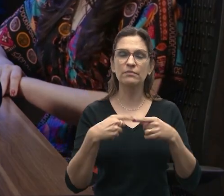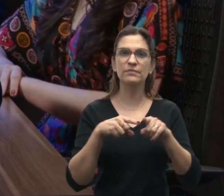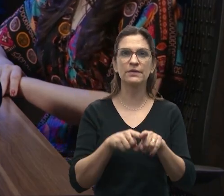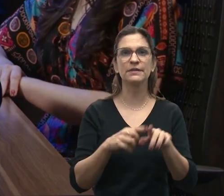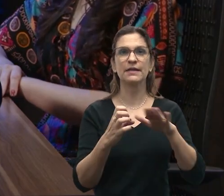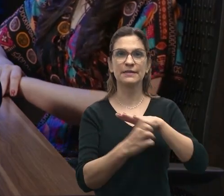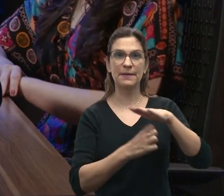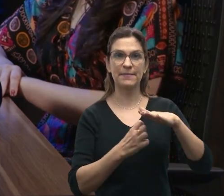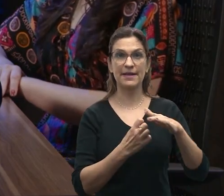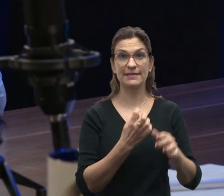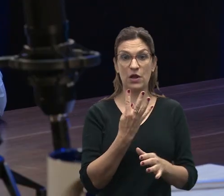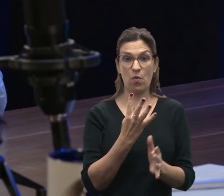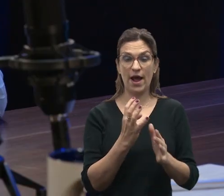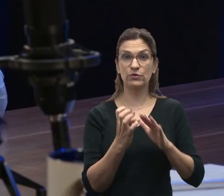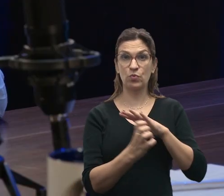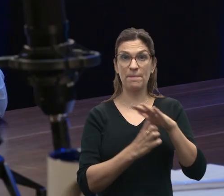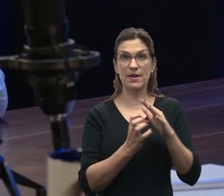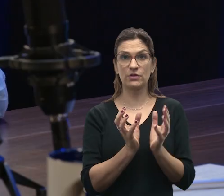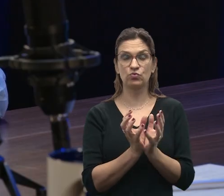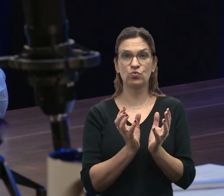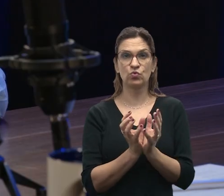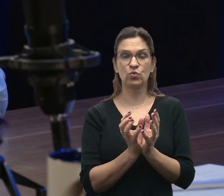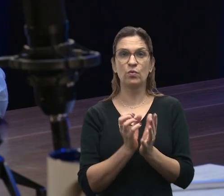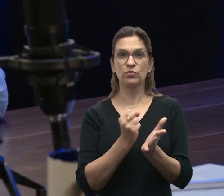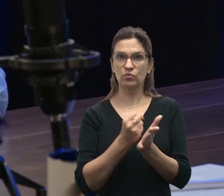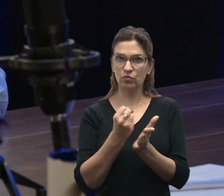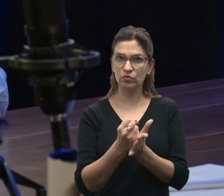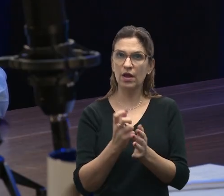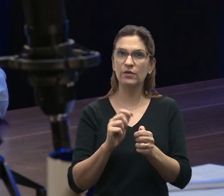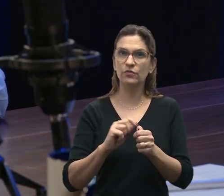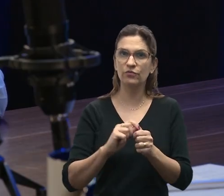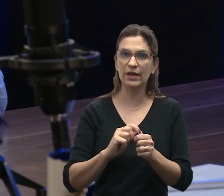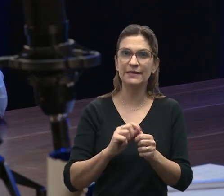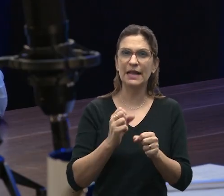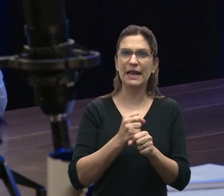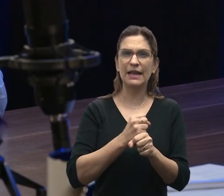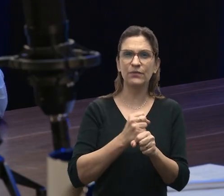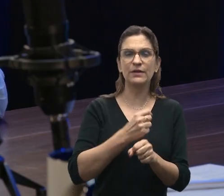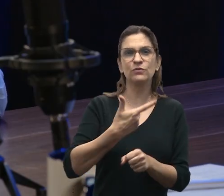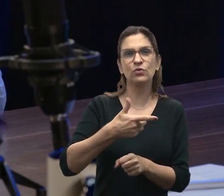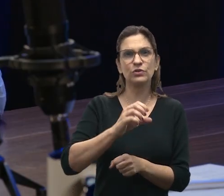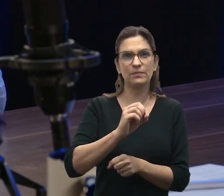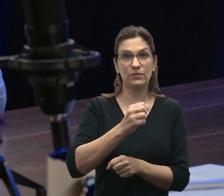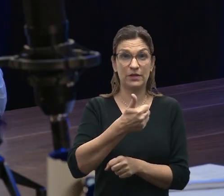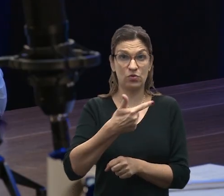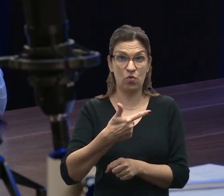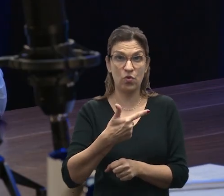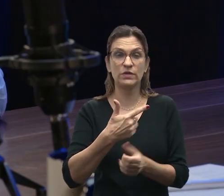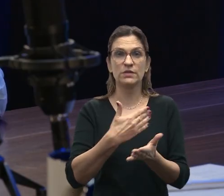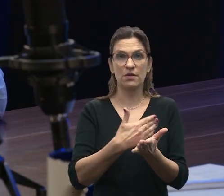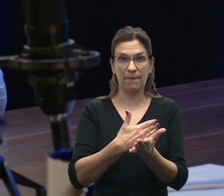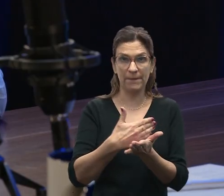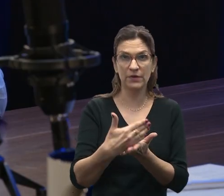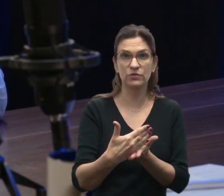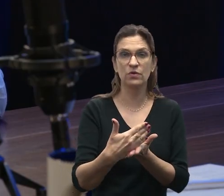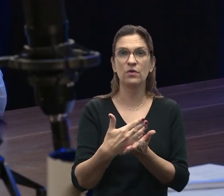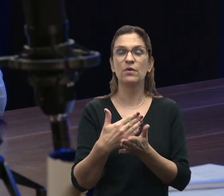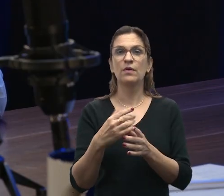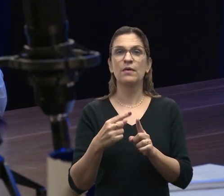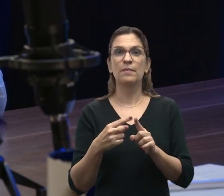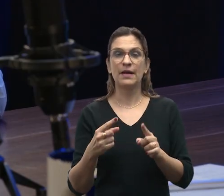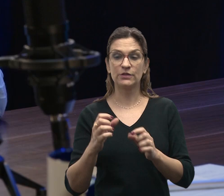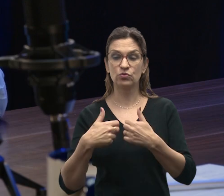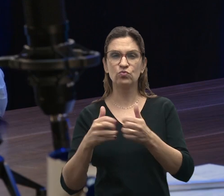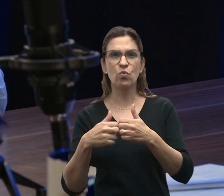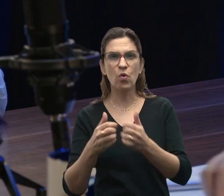2012. Isso foi ficando muito ruim, né? A tarifa não é uma tarifa barata, então a gente tem uma tarifa